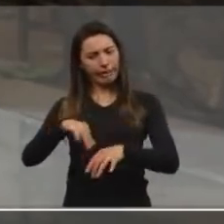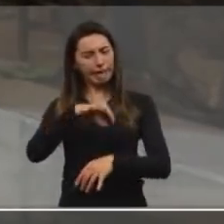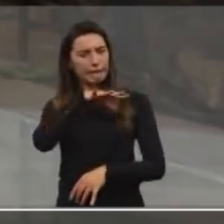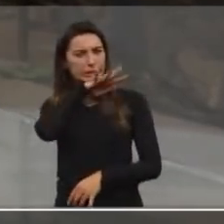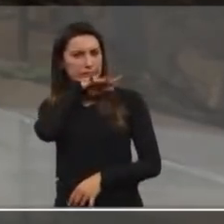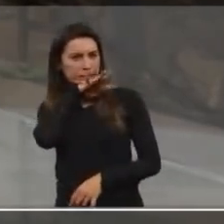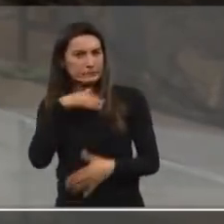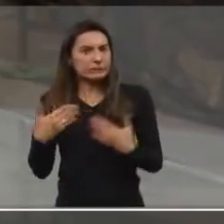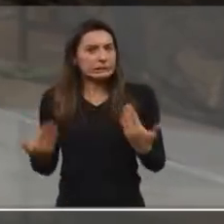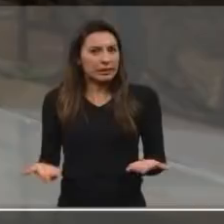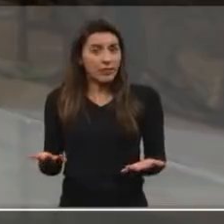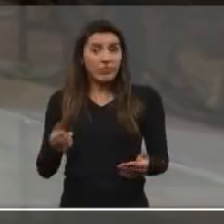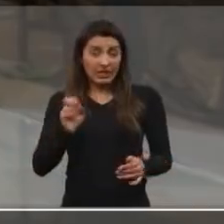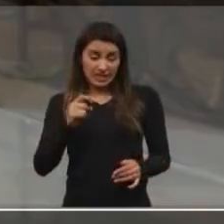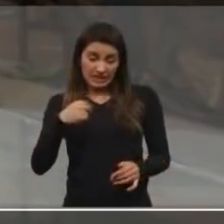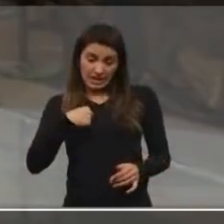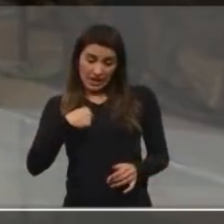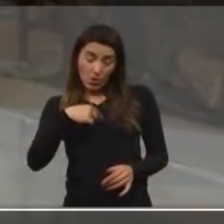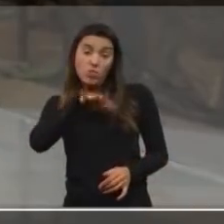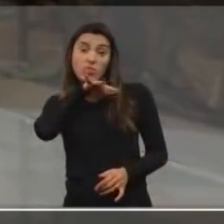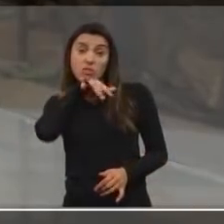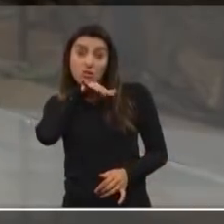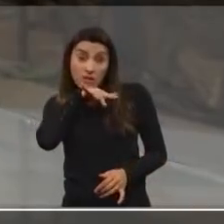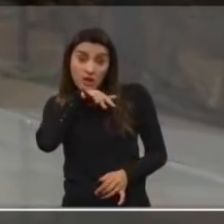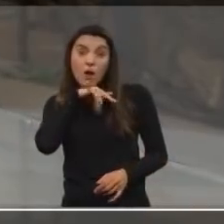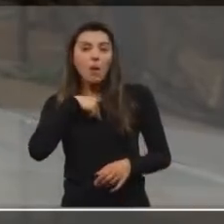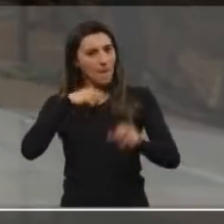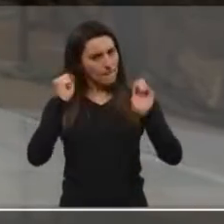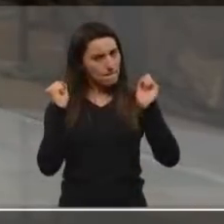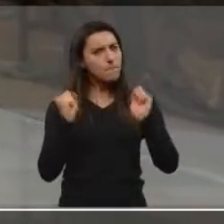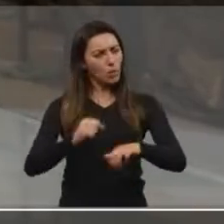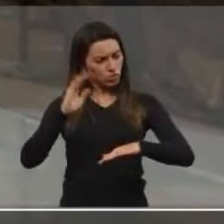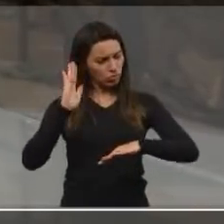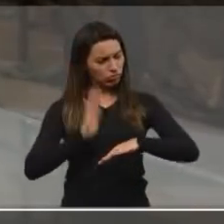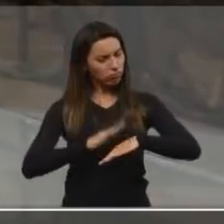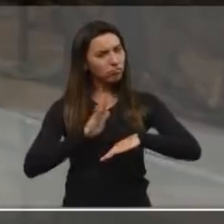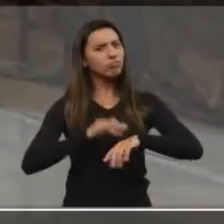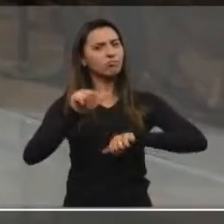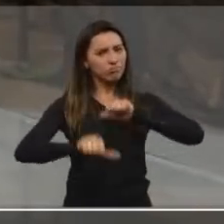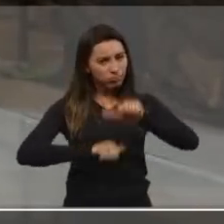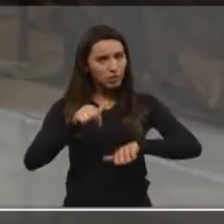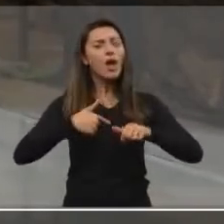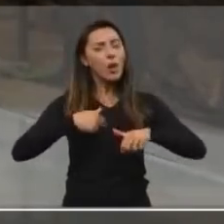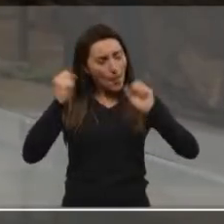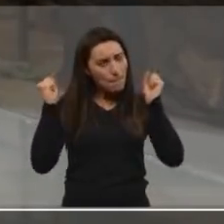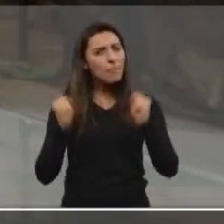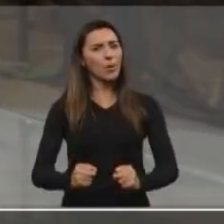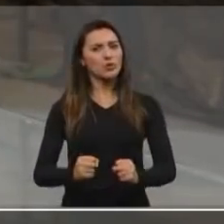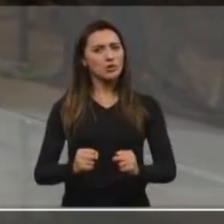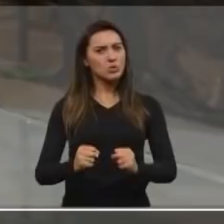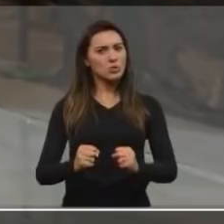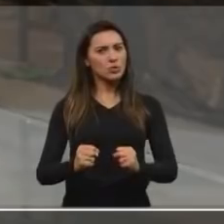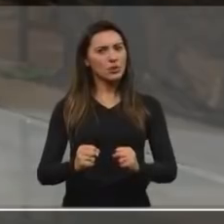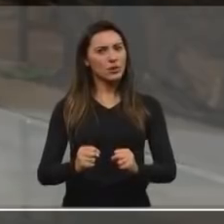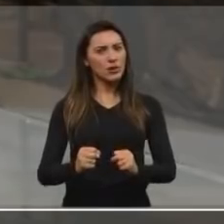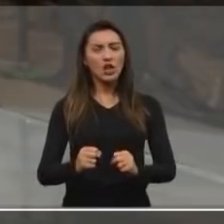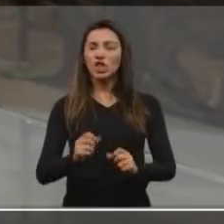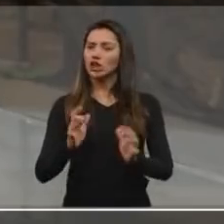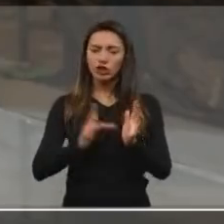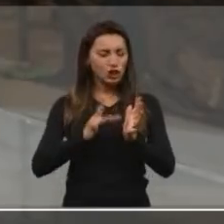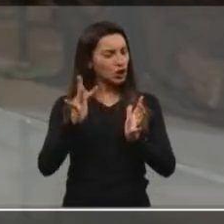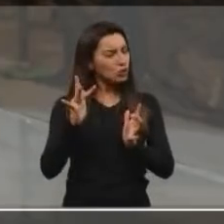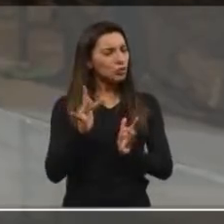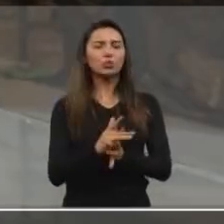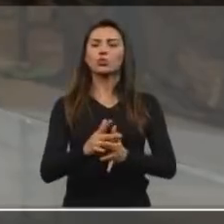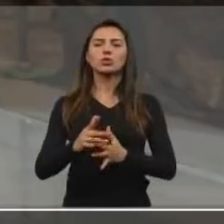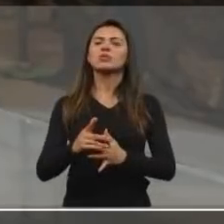desista volta a primeira premissa o senhor não economiza e lançar as sementes o